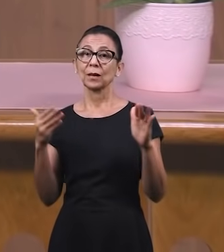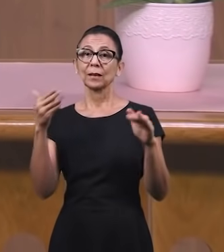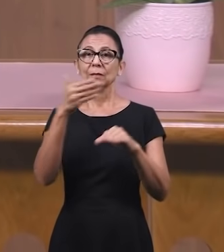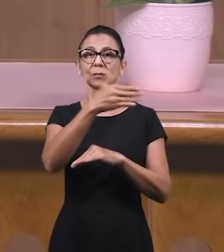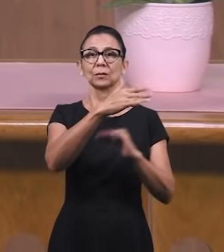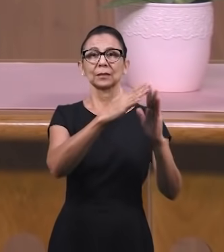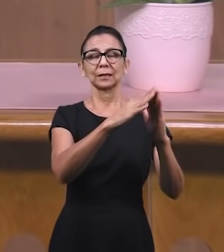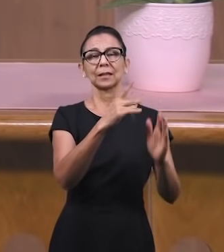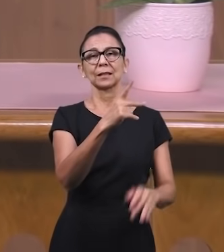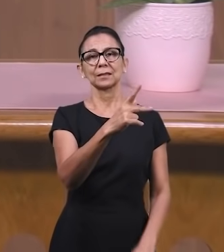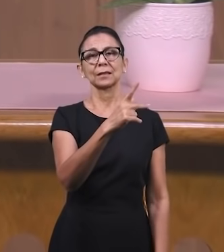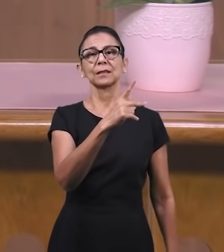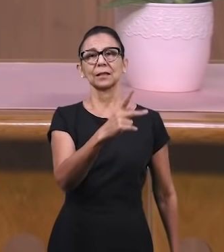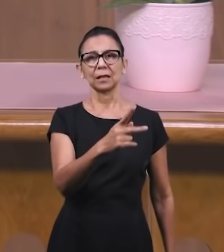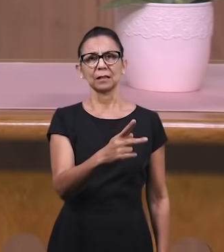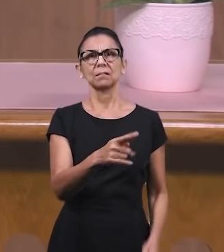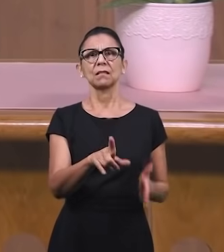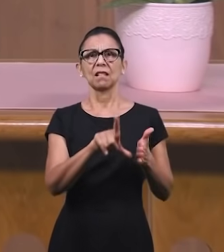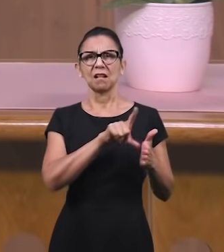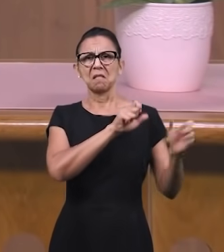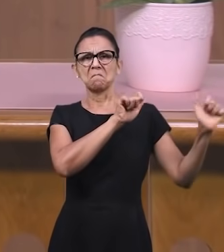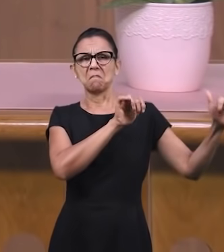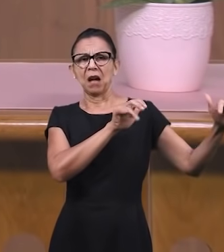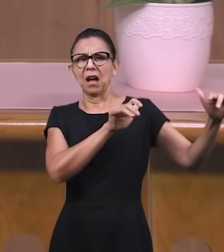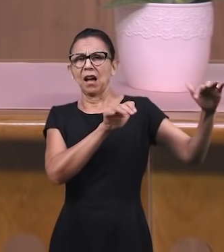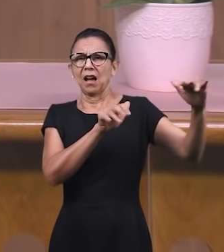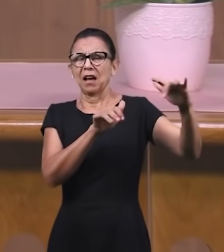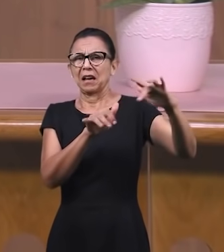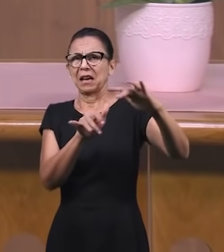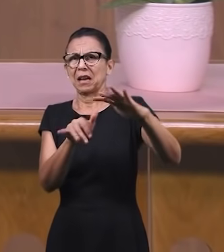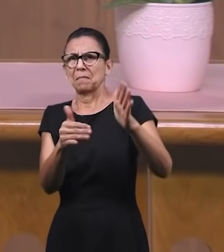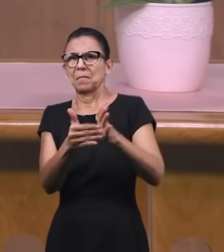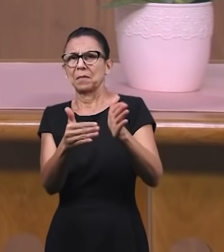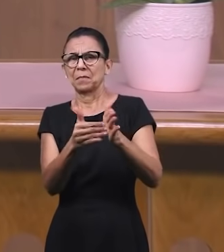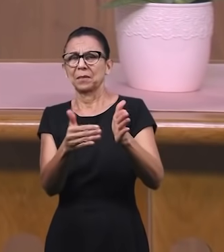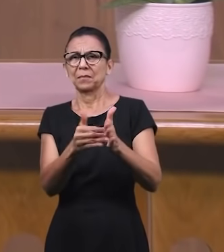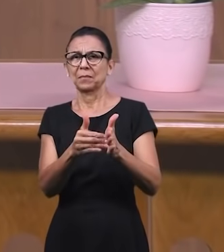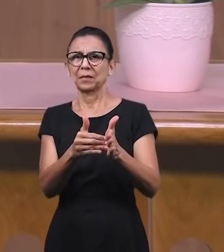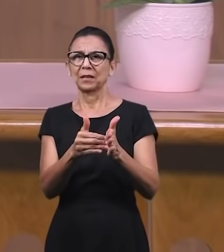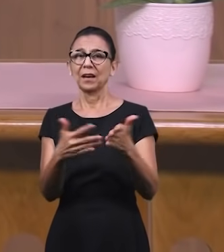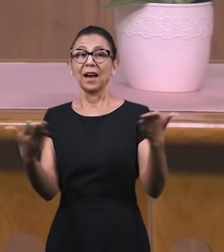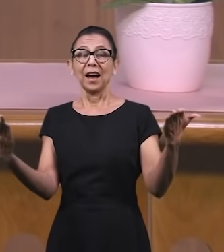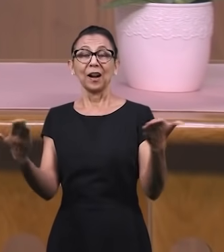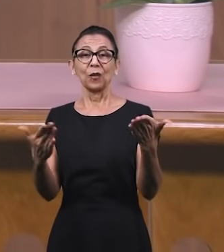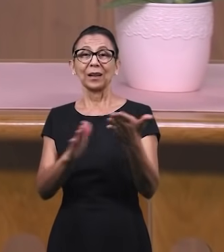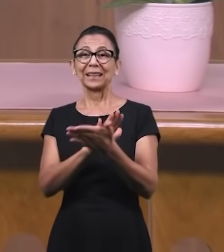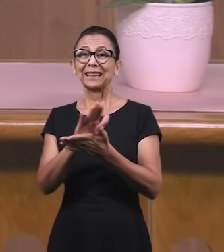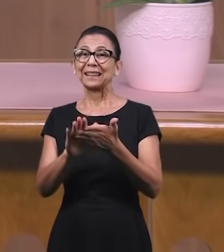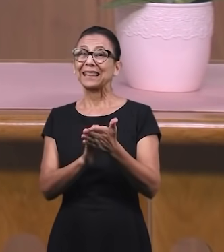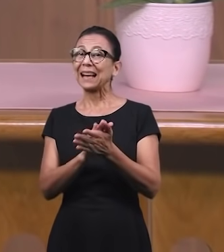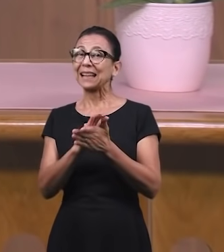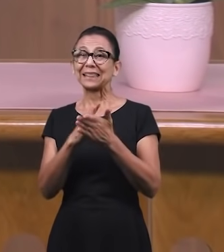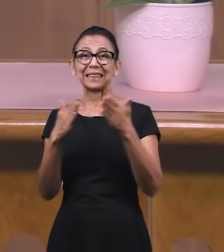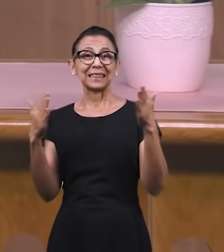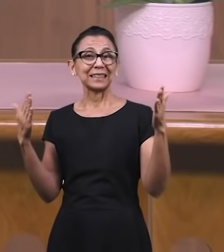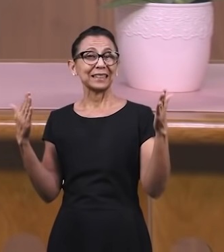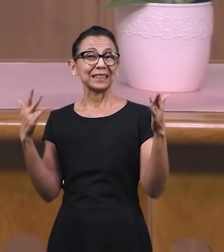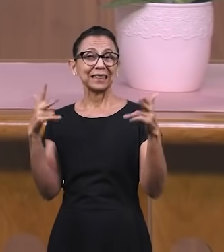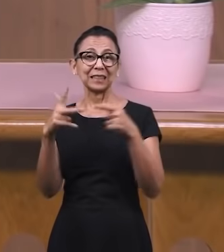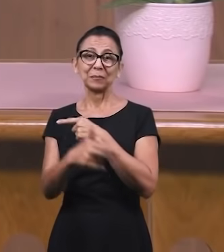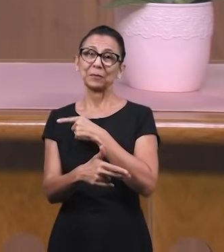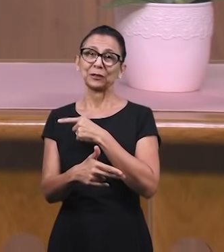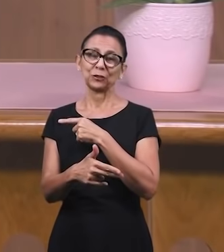meio da multidão. Aquela multidão que o atrapalhava, já não mais podia atrapalhá-lo. E se há alguma coisa